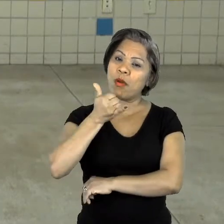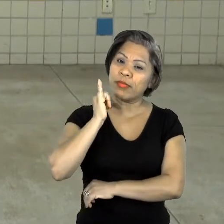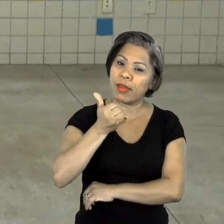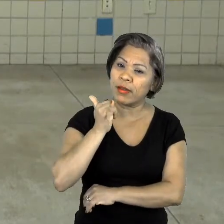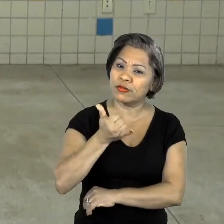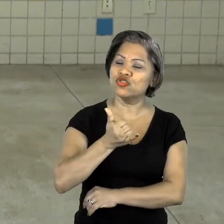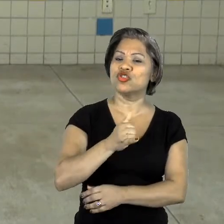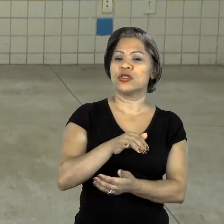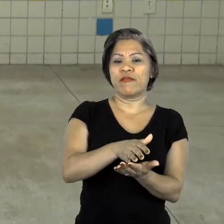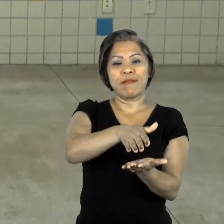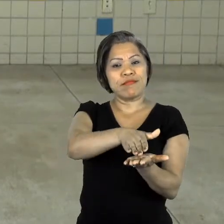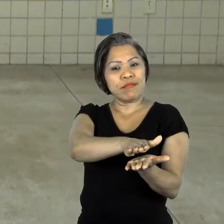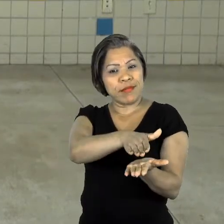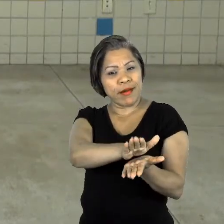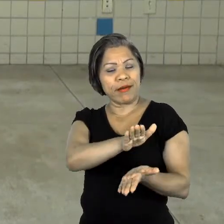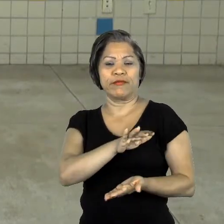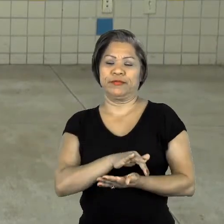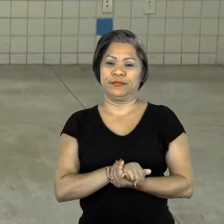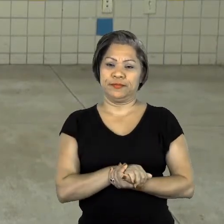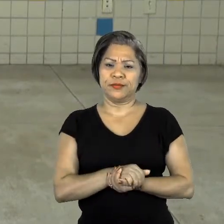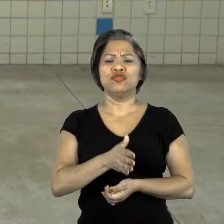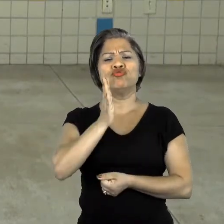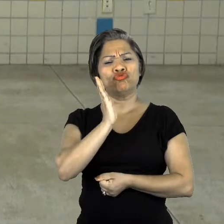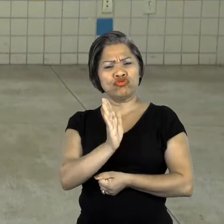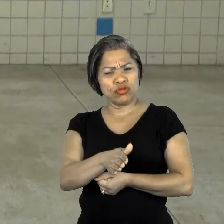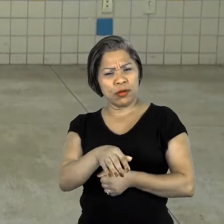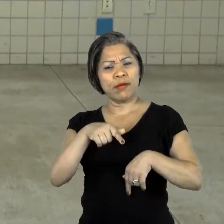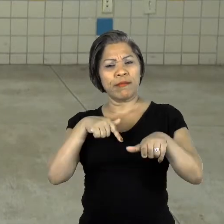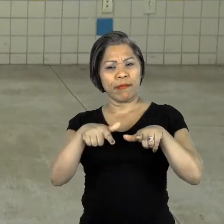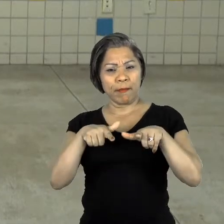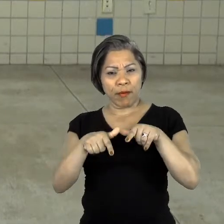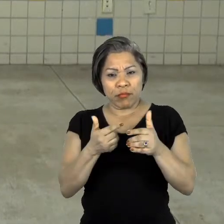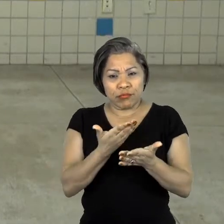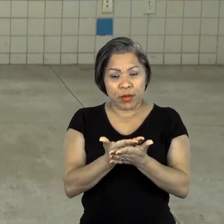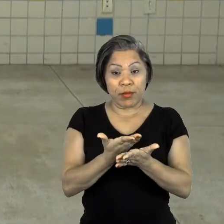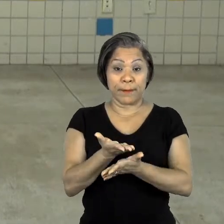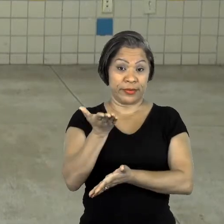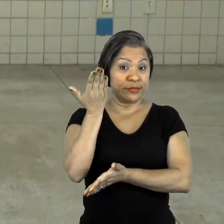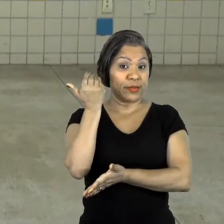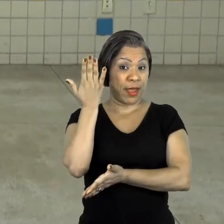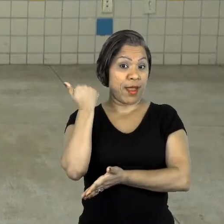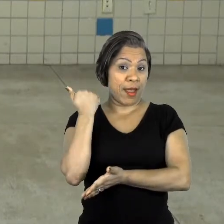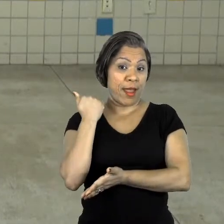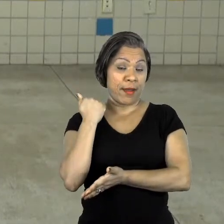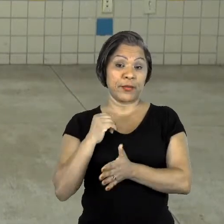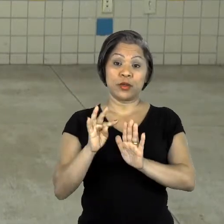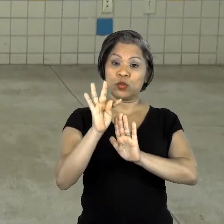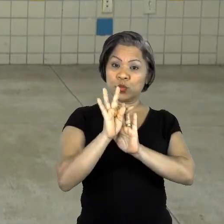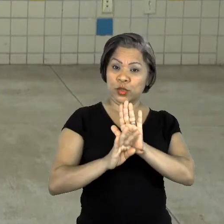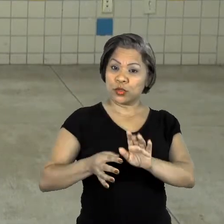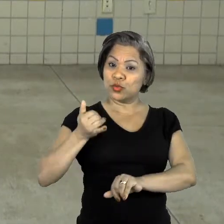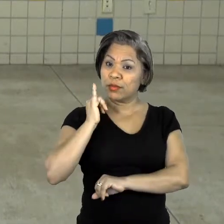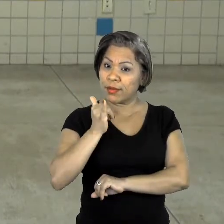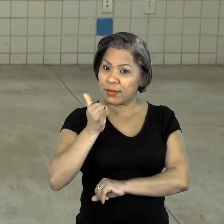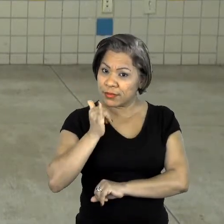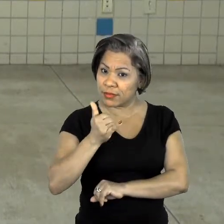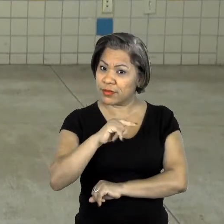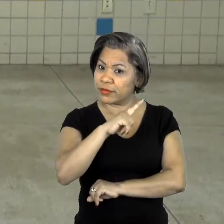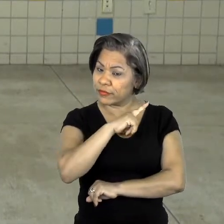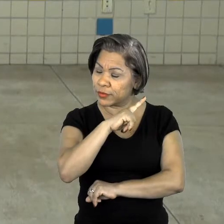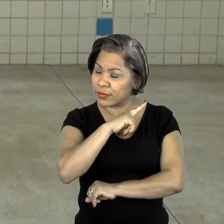nós já trabalhamos nas aulas anteriores sobre o texto narrativo? E que no texto narrativo nós